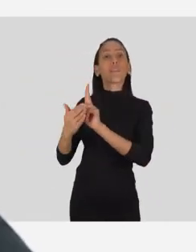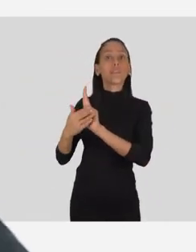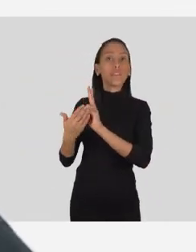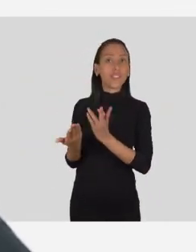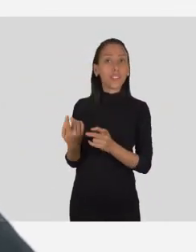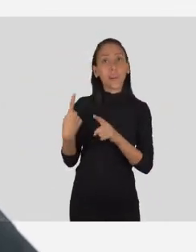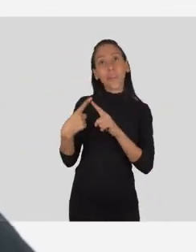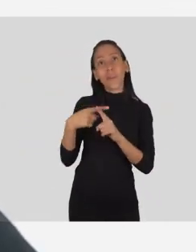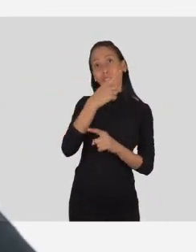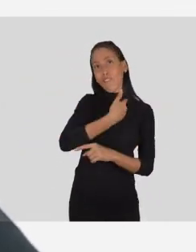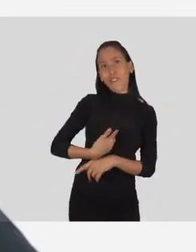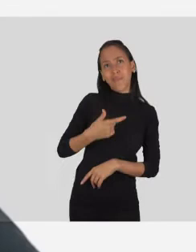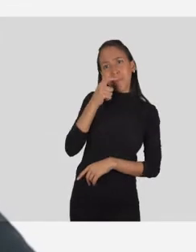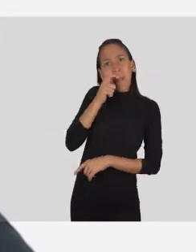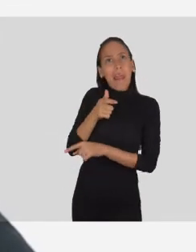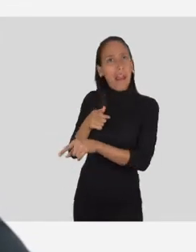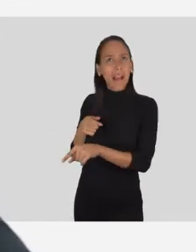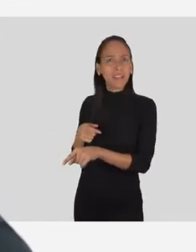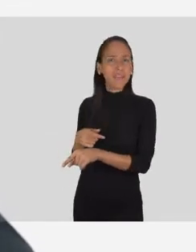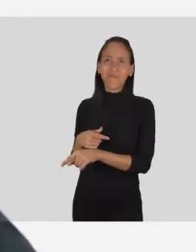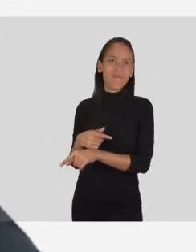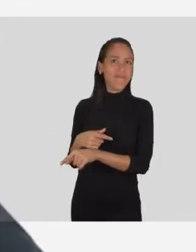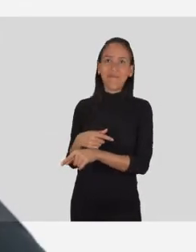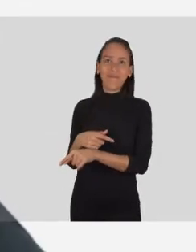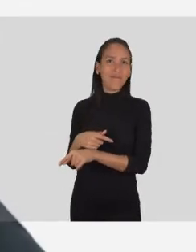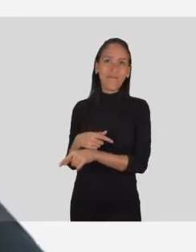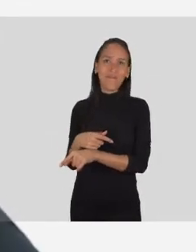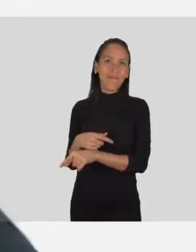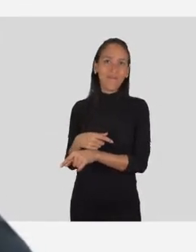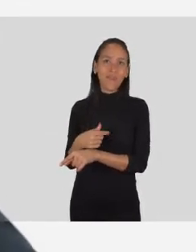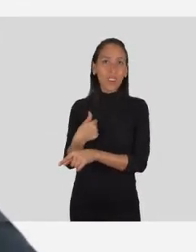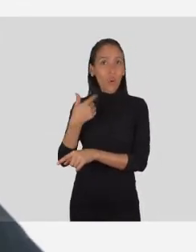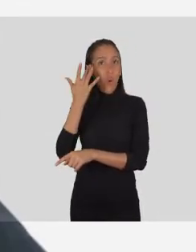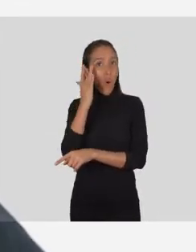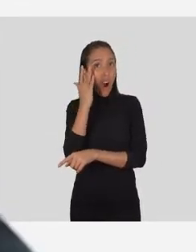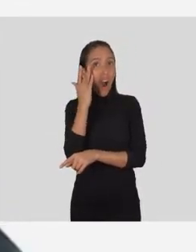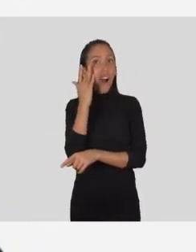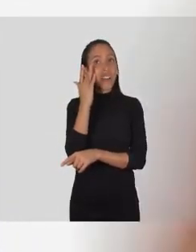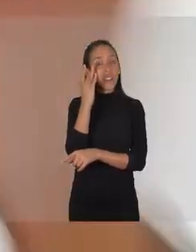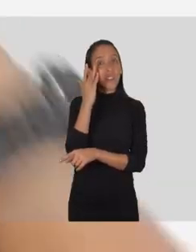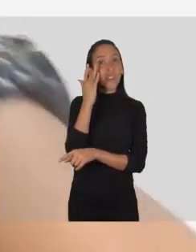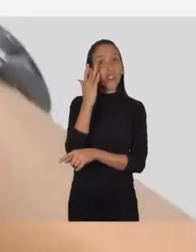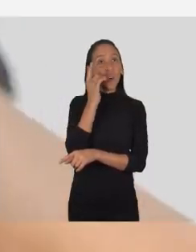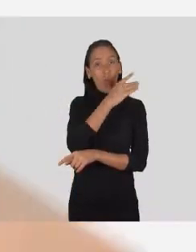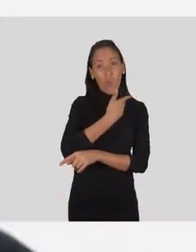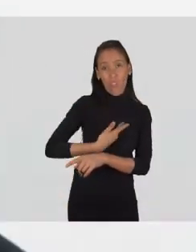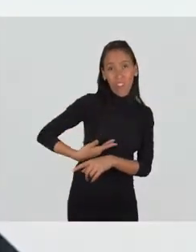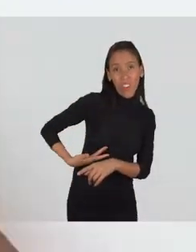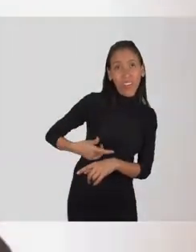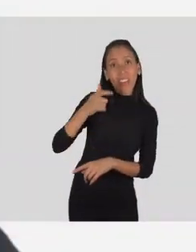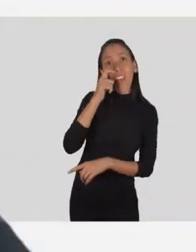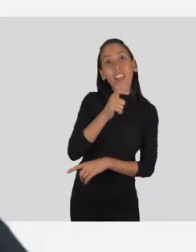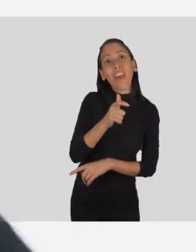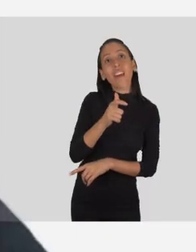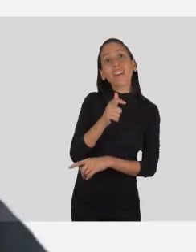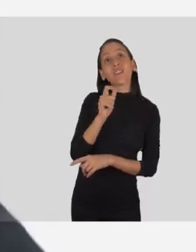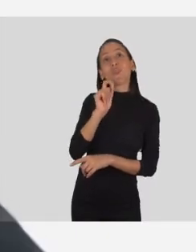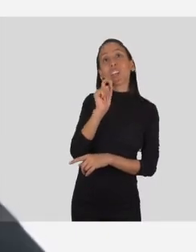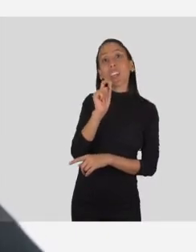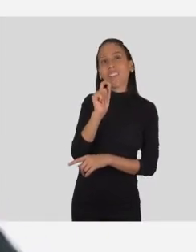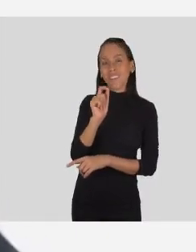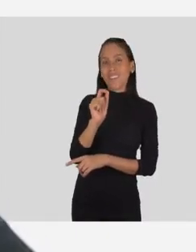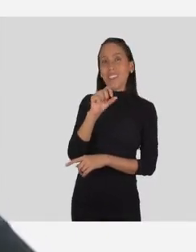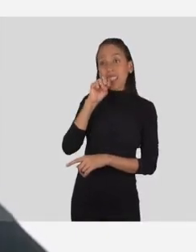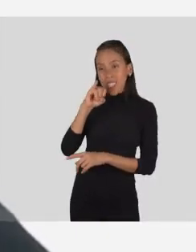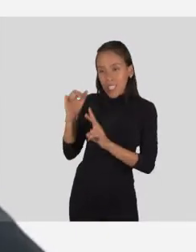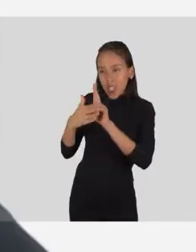do interesse deles, na verdade, eu acho que para o interesse do governo, quanto